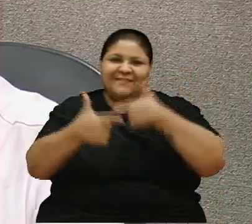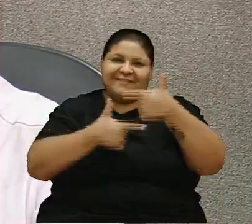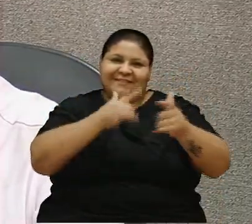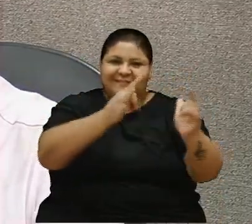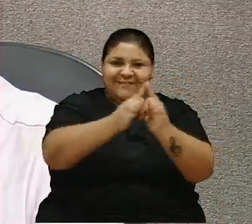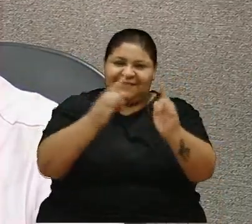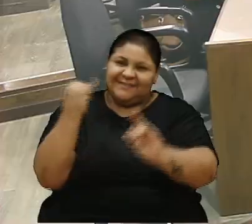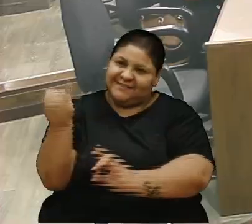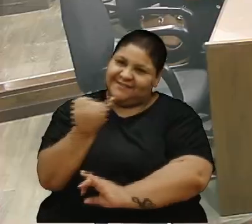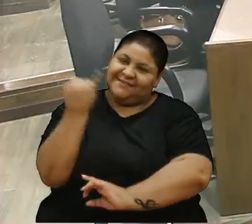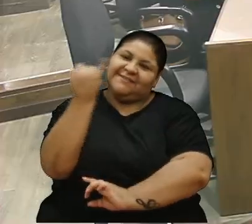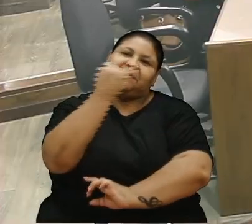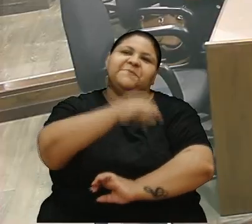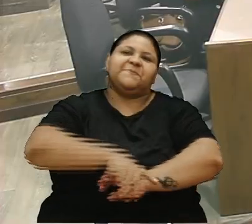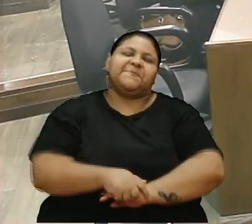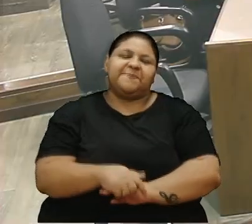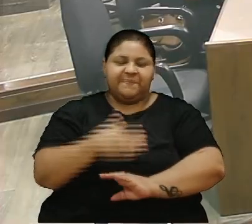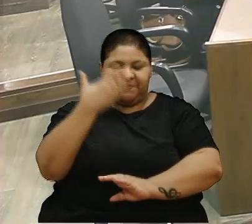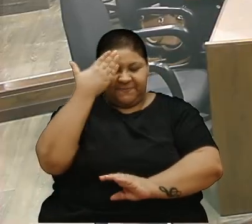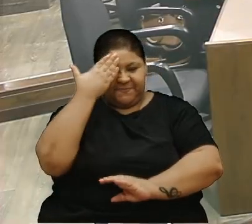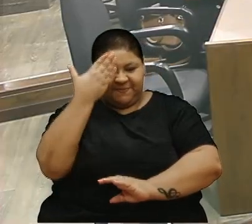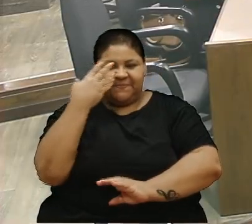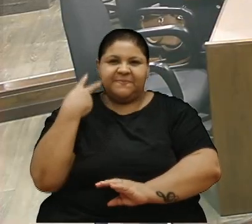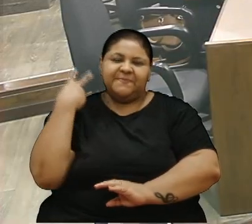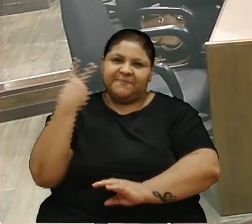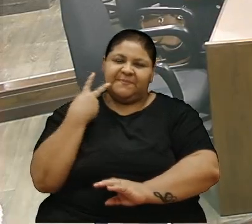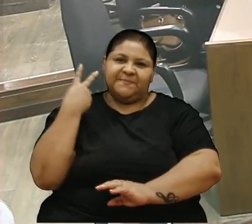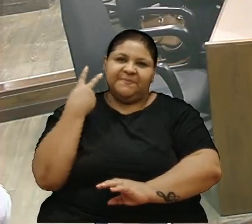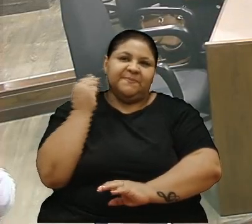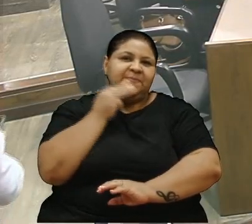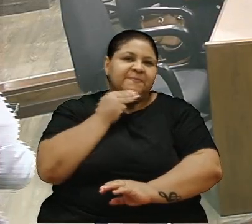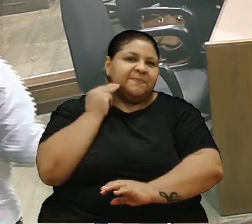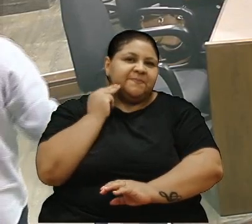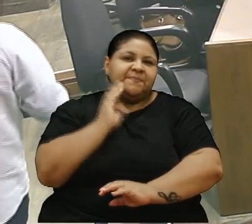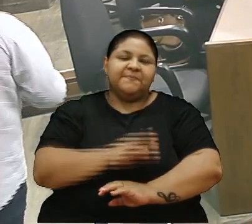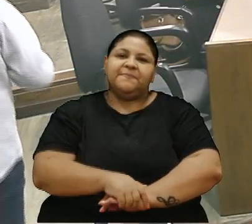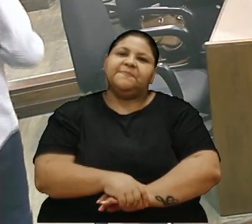tão importante. Obrigado,